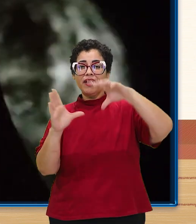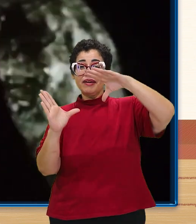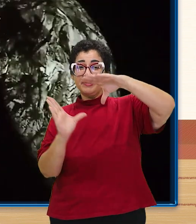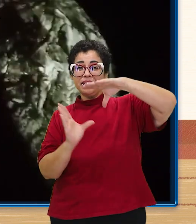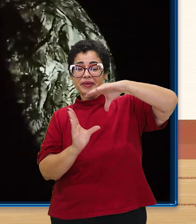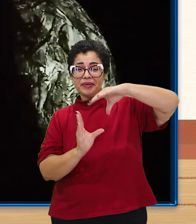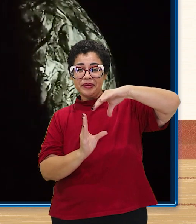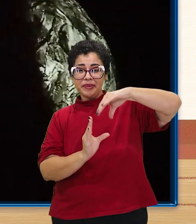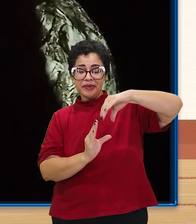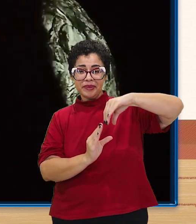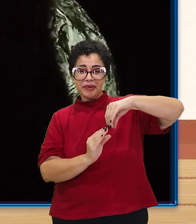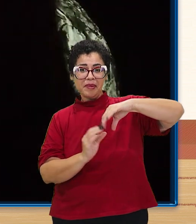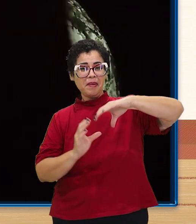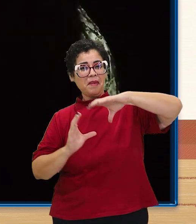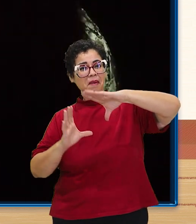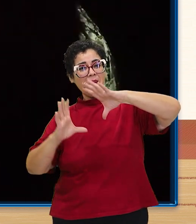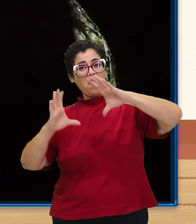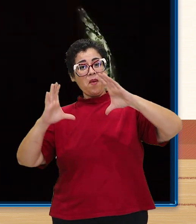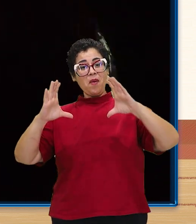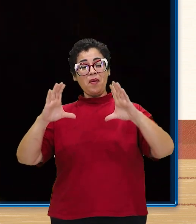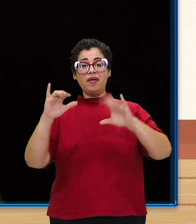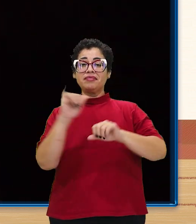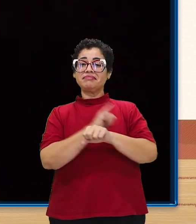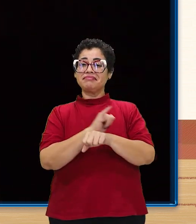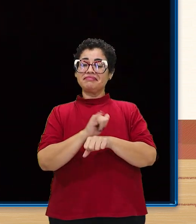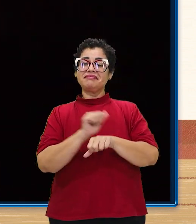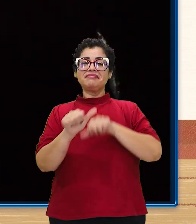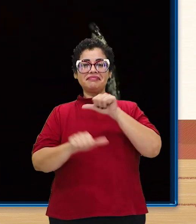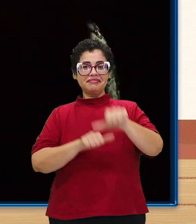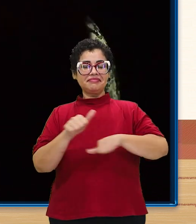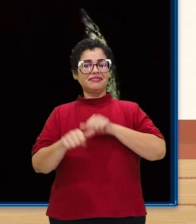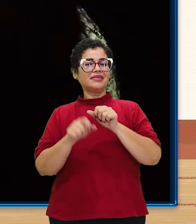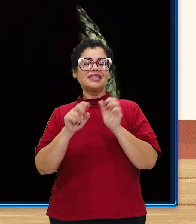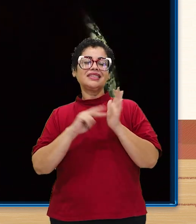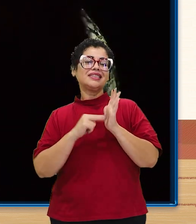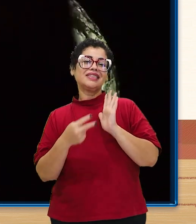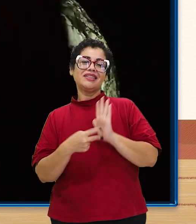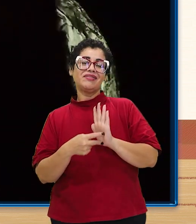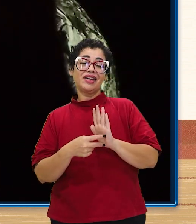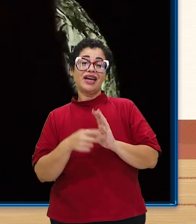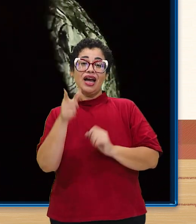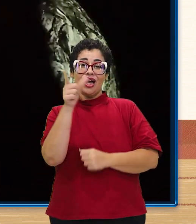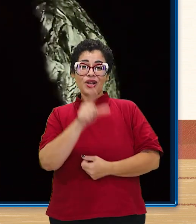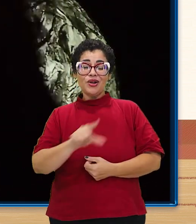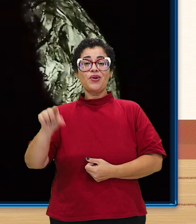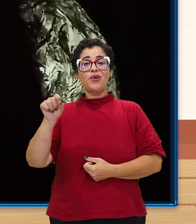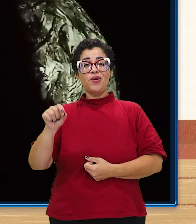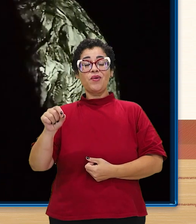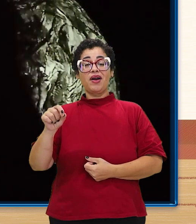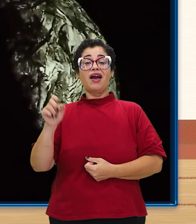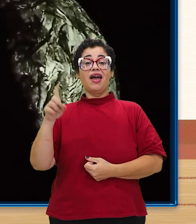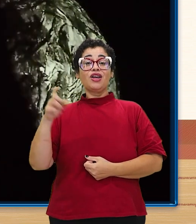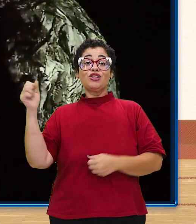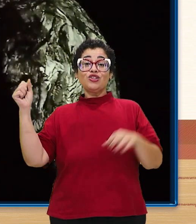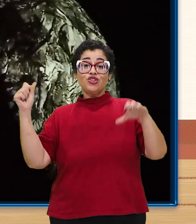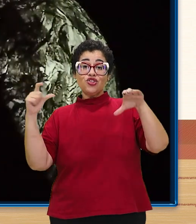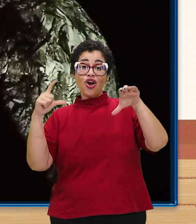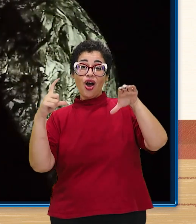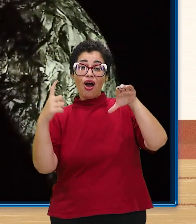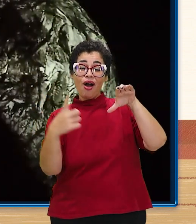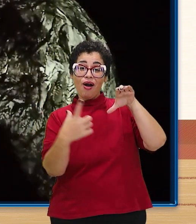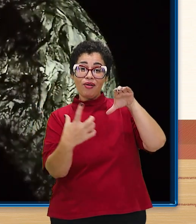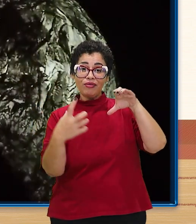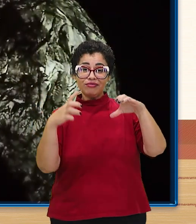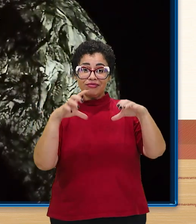pouco maior e assim ela vai mudando. Isso só quer dizer que a luz do sol está batendo nela de